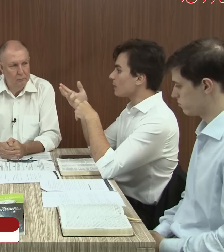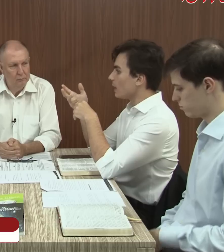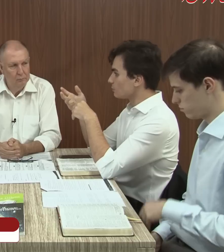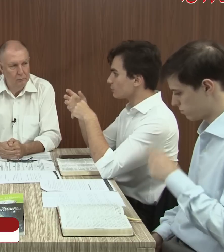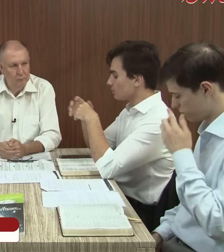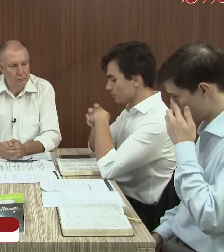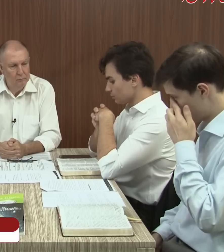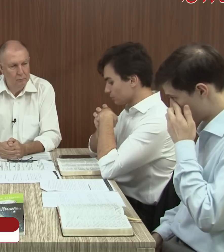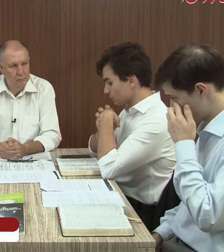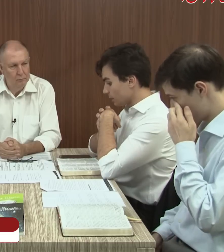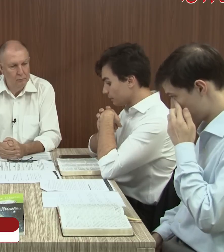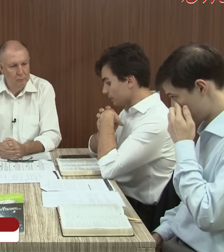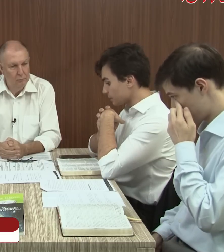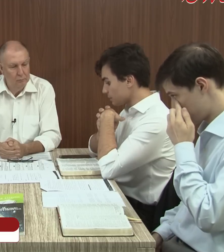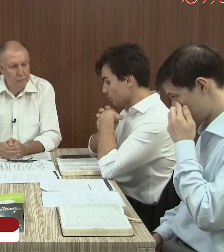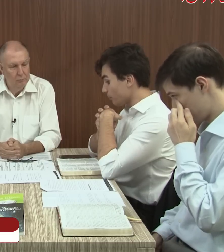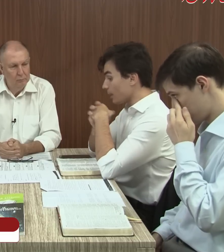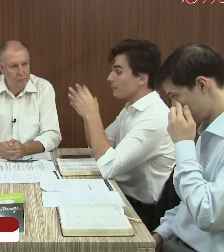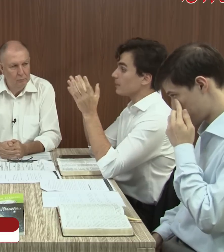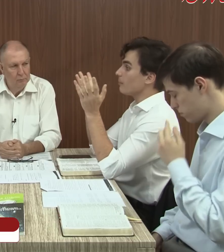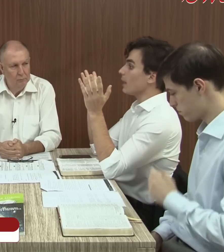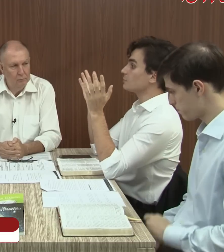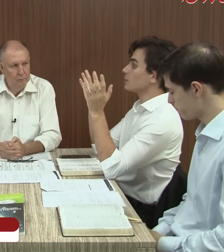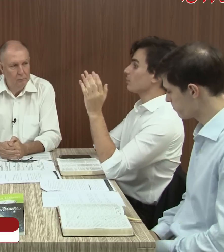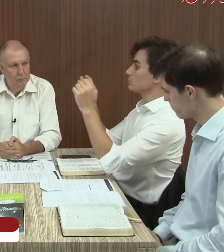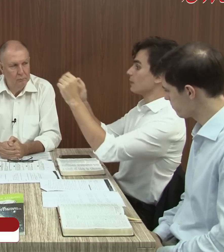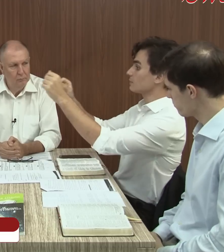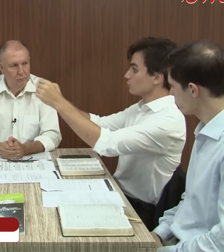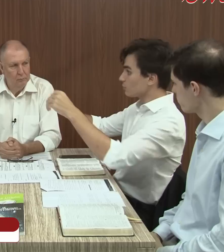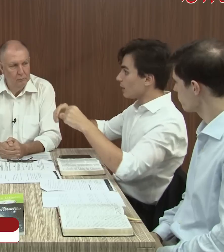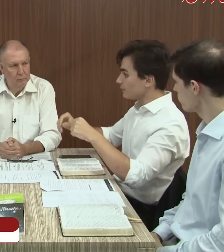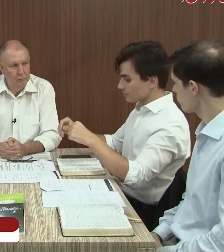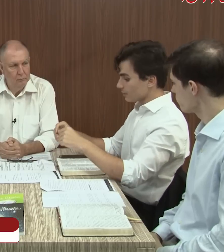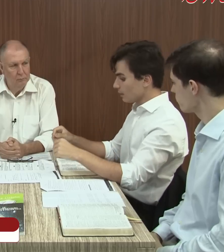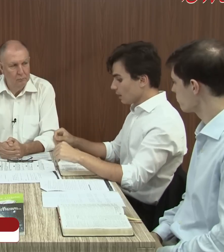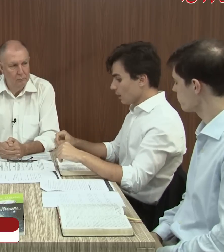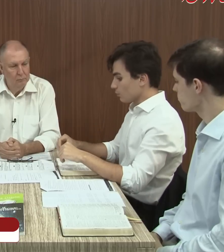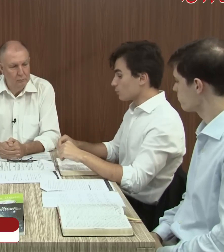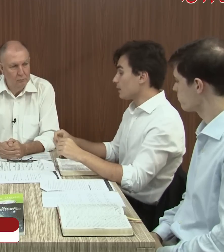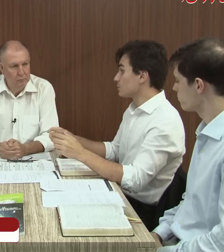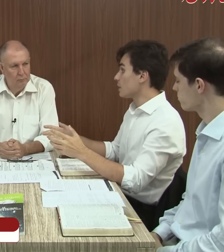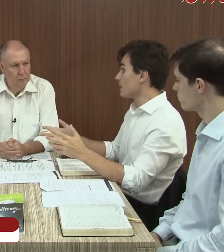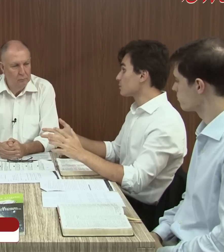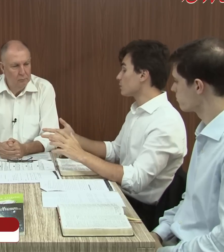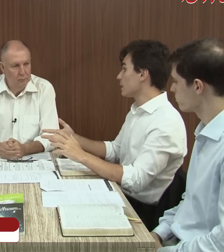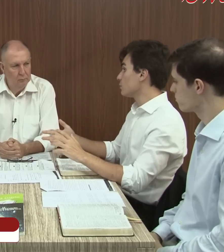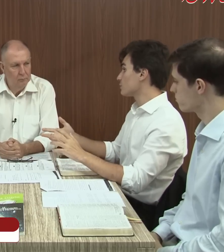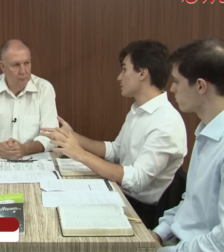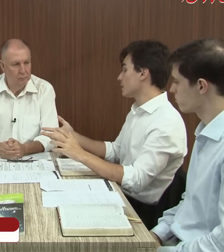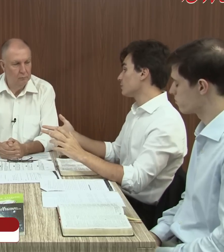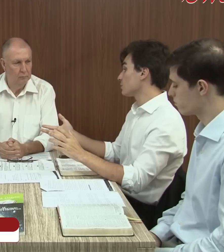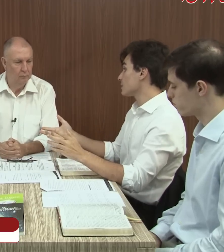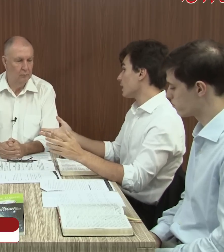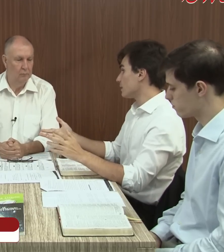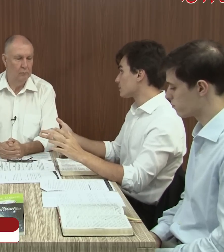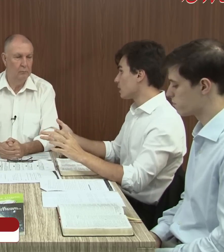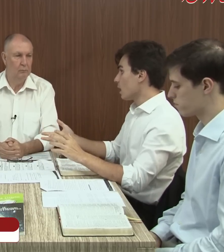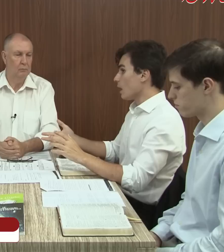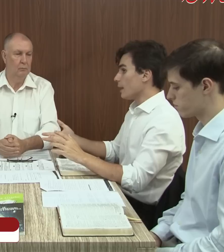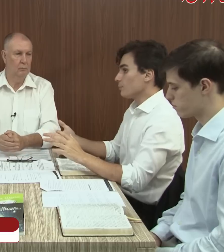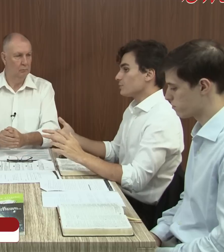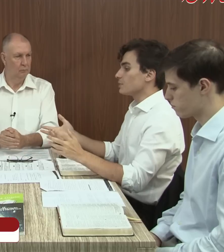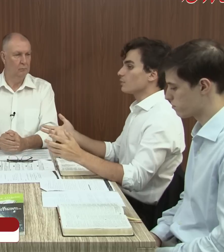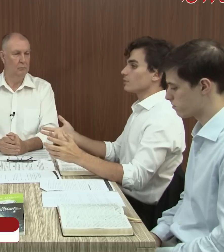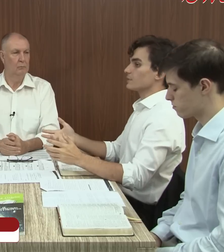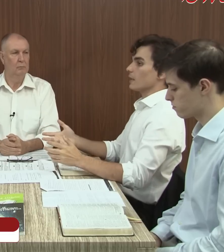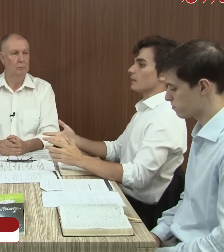ouvir o falar do Senhor Jesus. Interessante que a primeira parte que é apontada são os guardas, né? os guardas que representam a religiosidade.